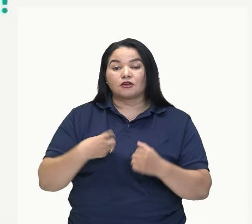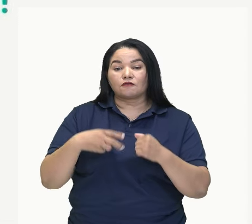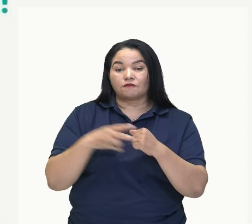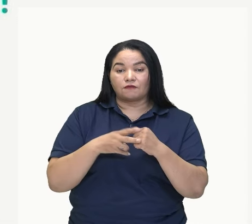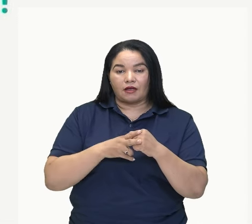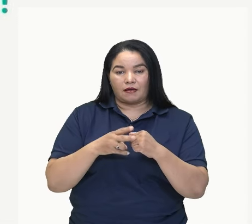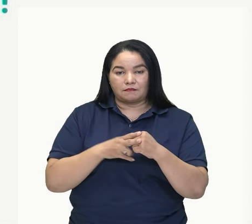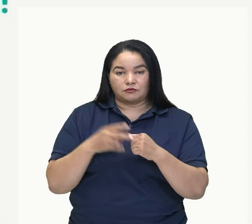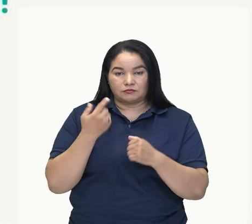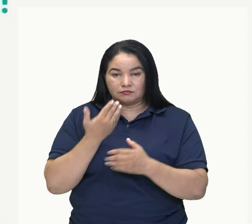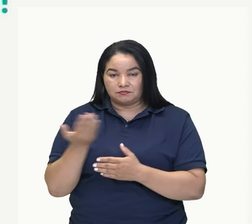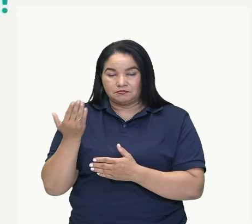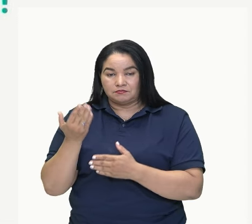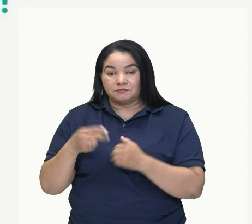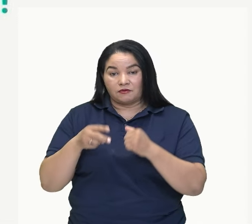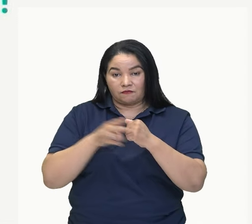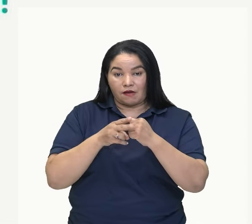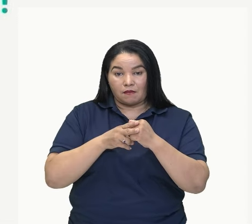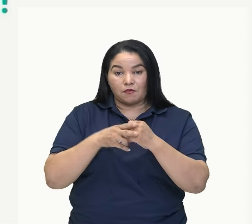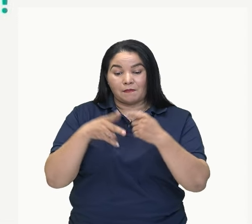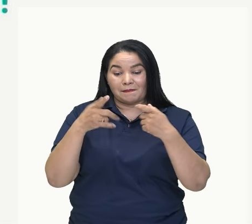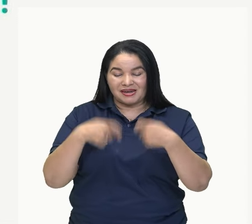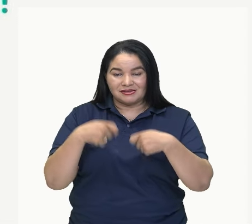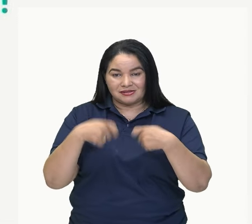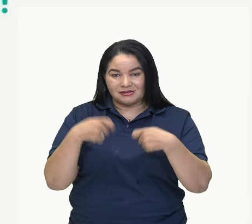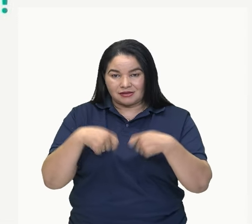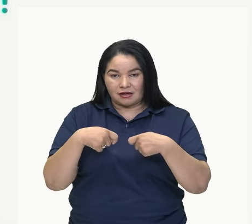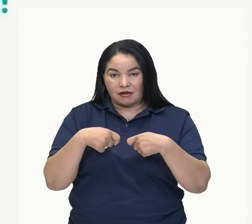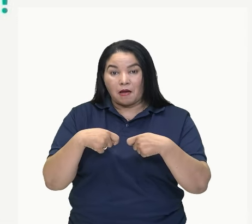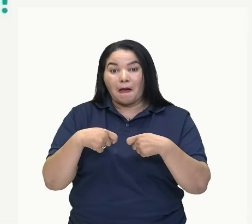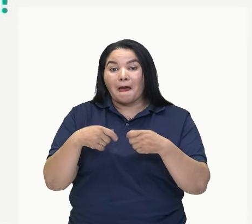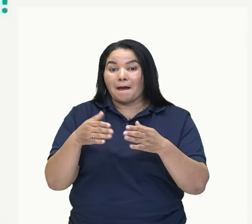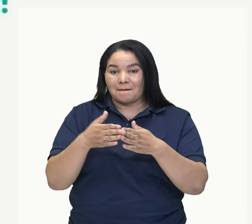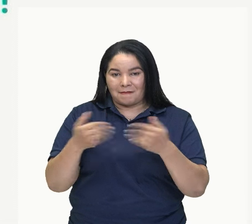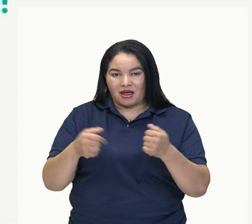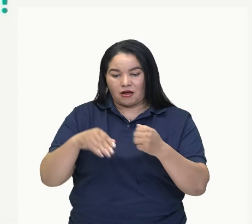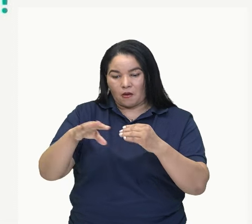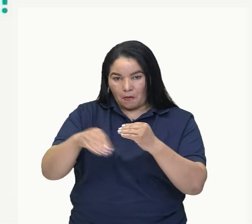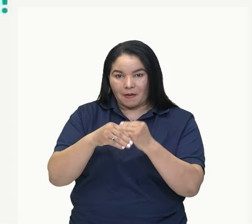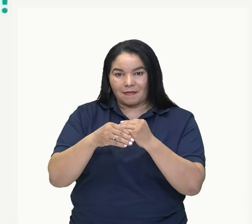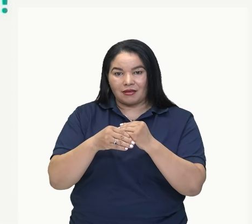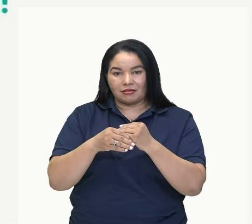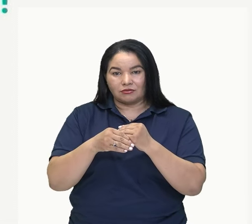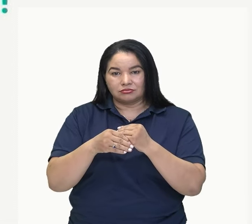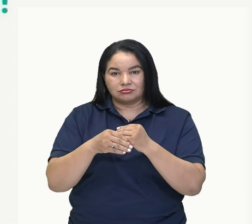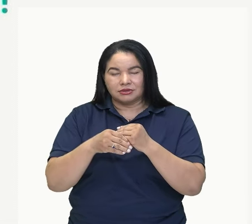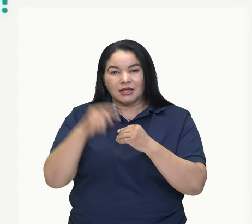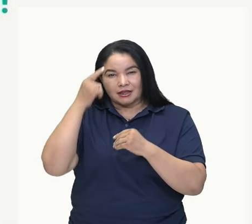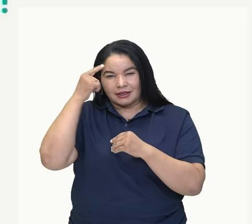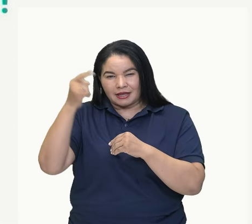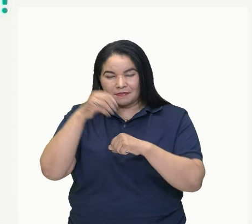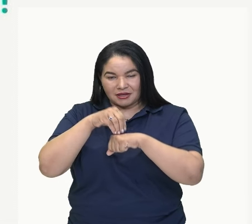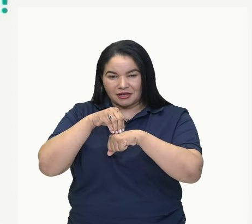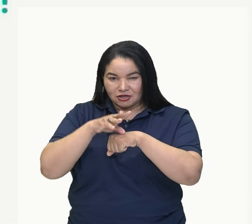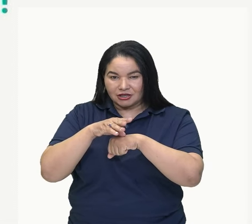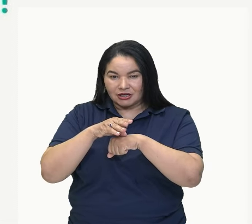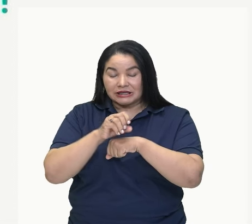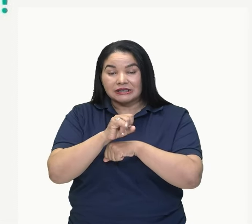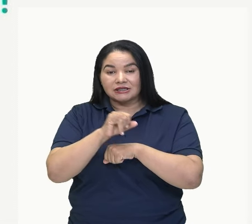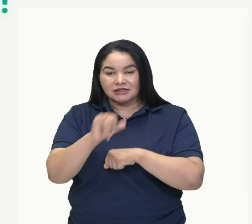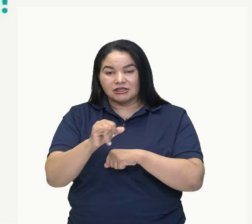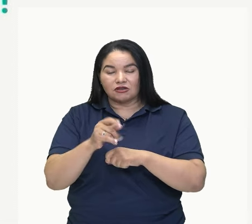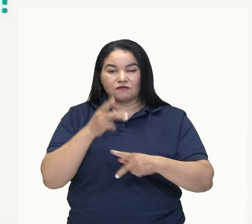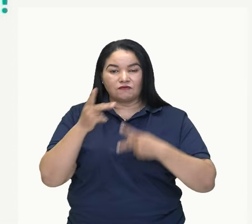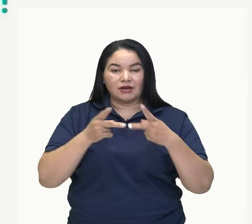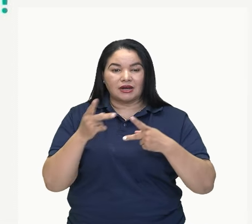verbo precisar pede complementação? Vamos àquela diquinha, né? Se eu dissesse apenas